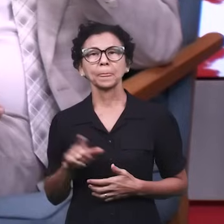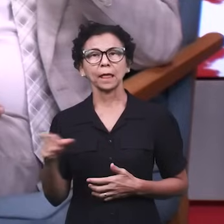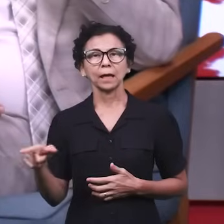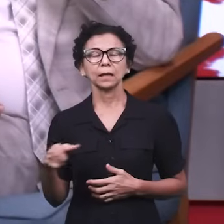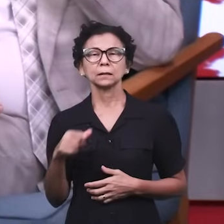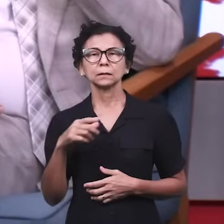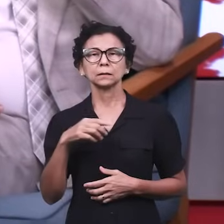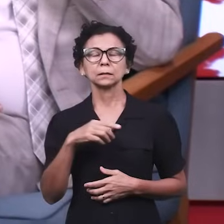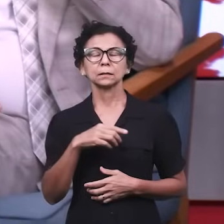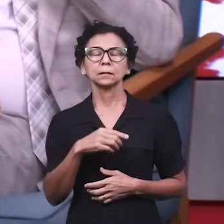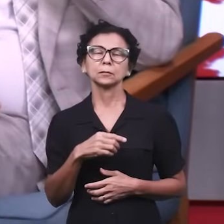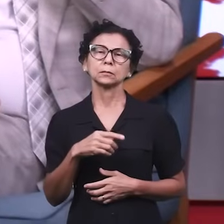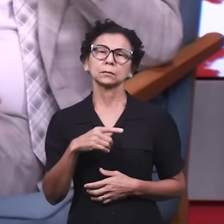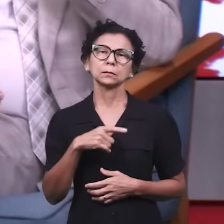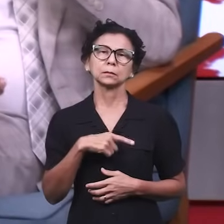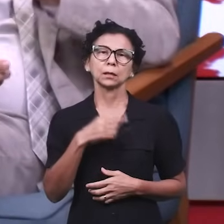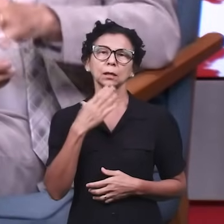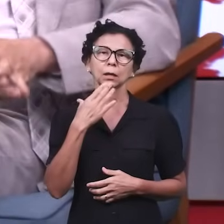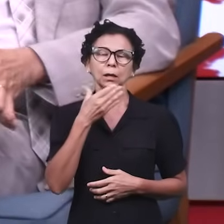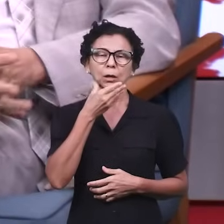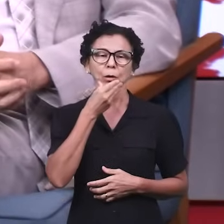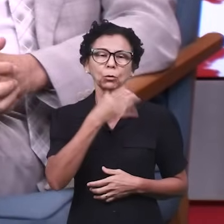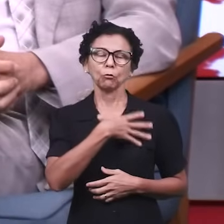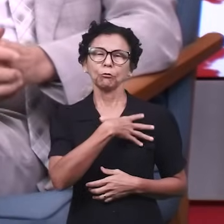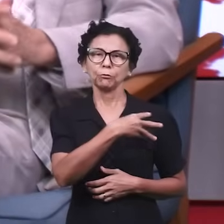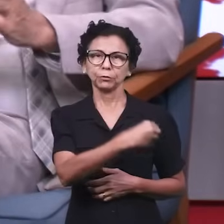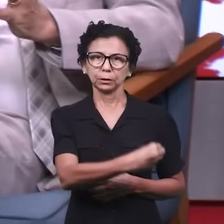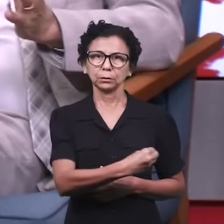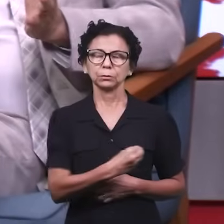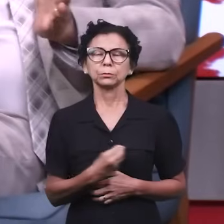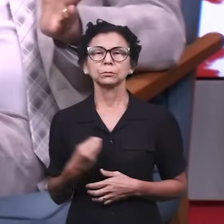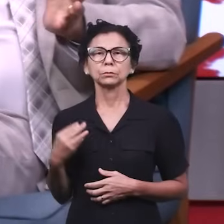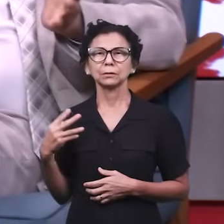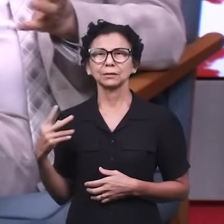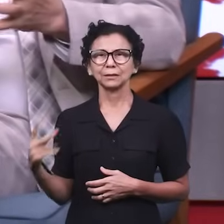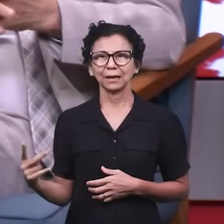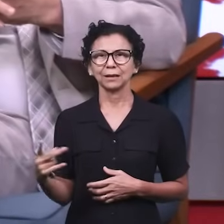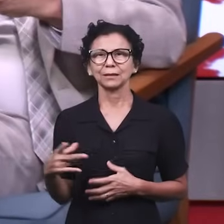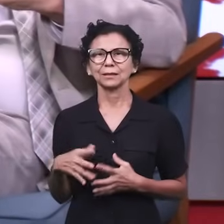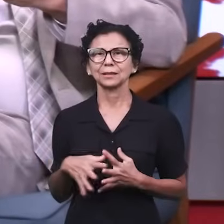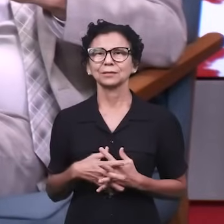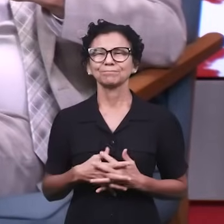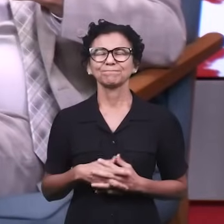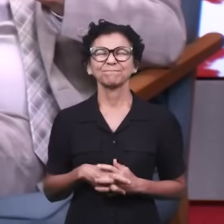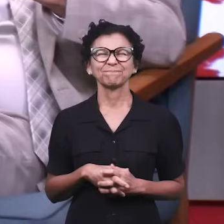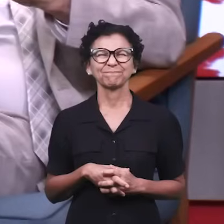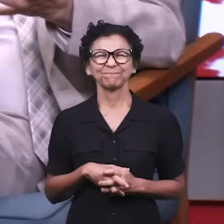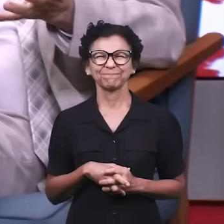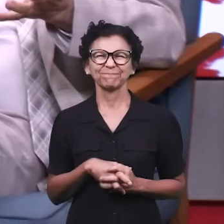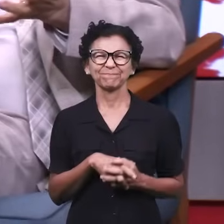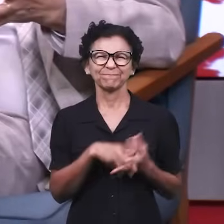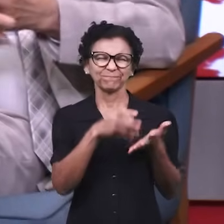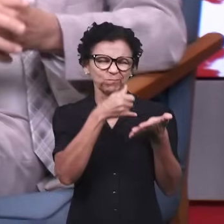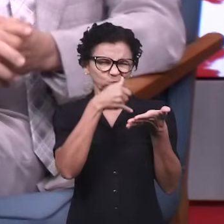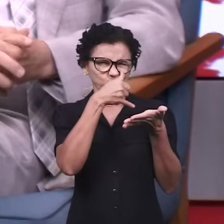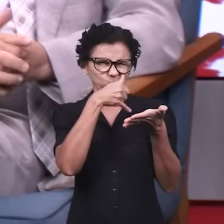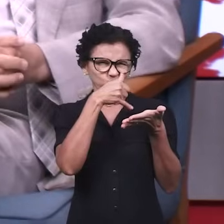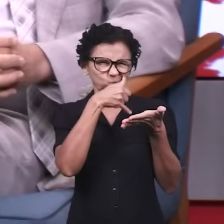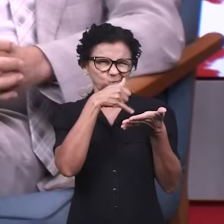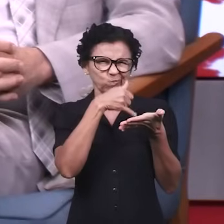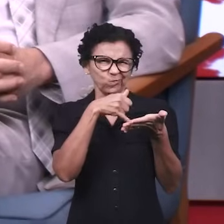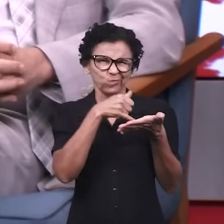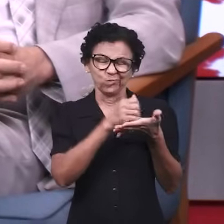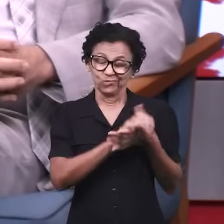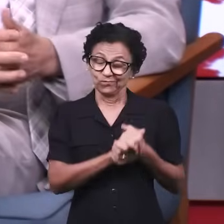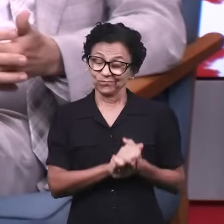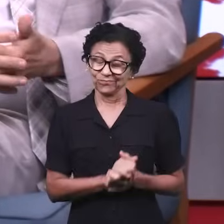ela tinha um filho e o filho tinha se entrado pelas drogas, aquela